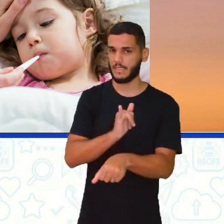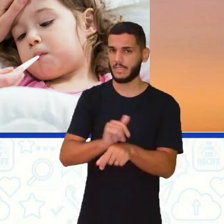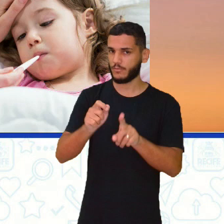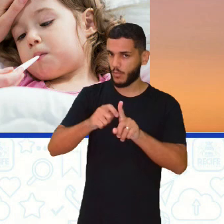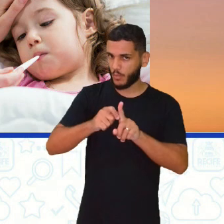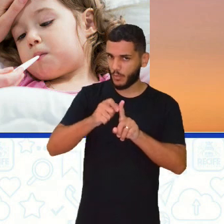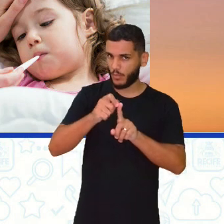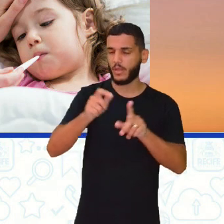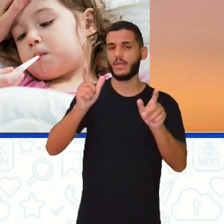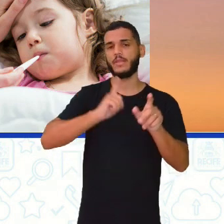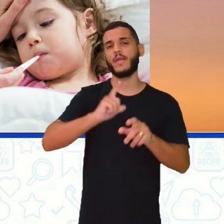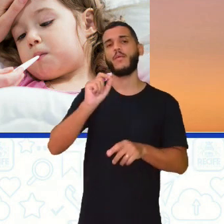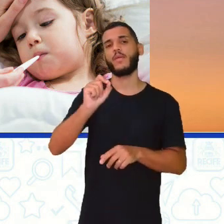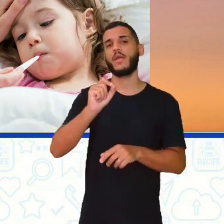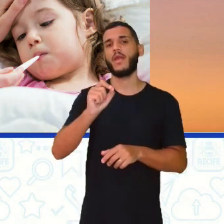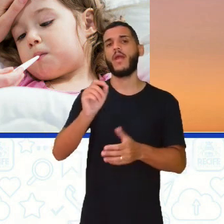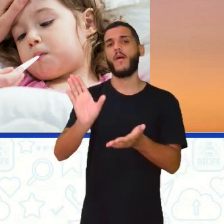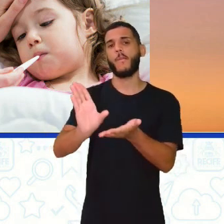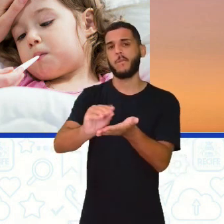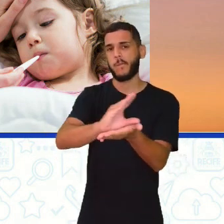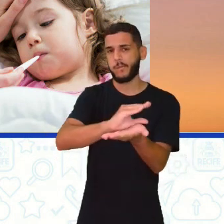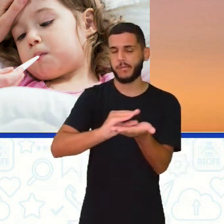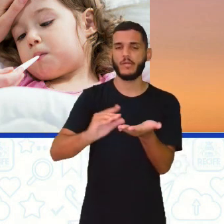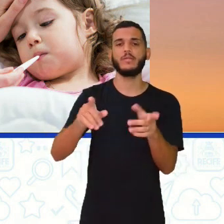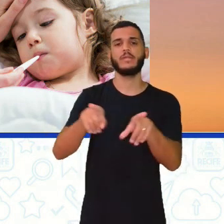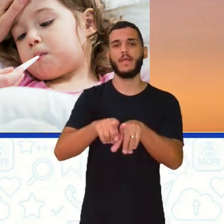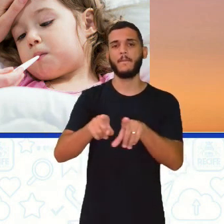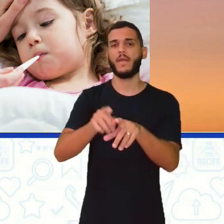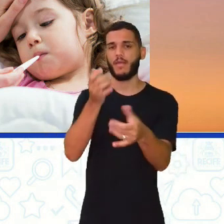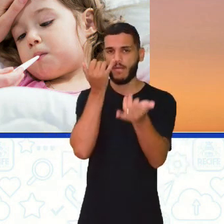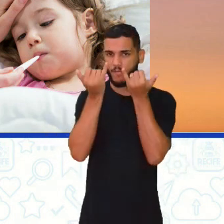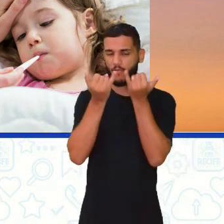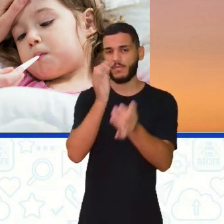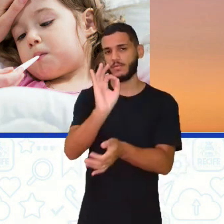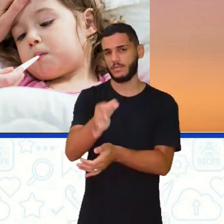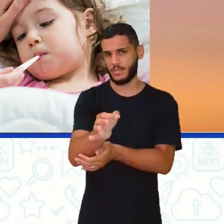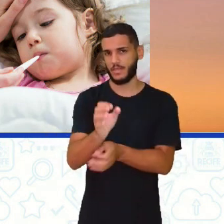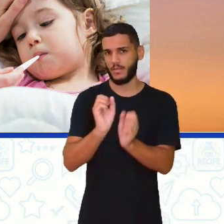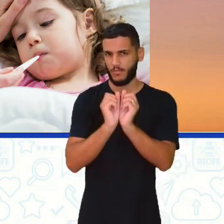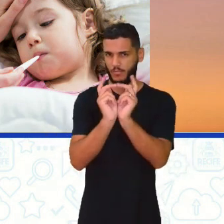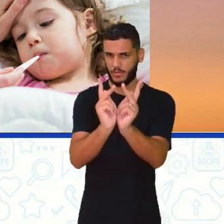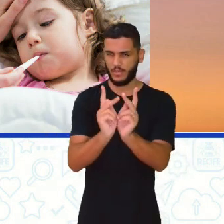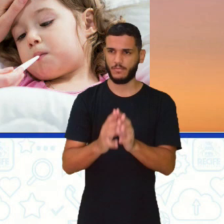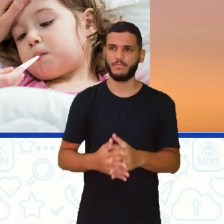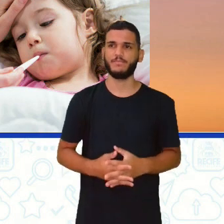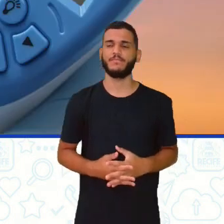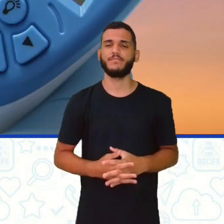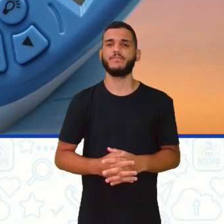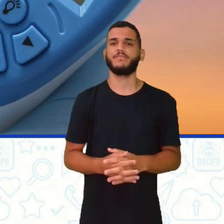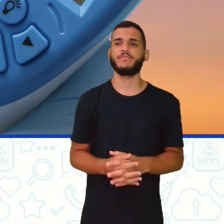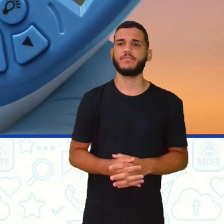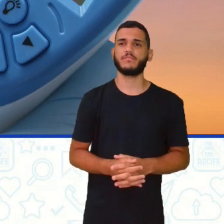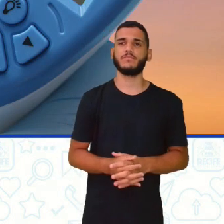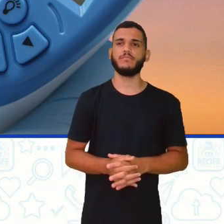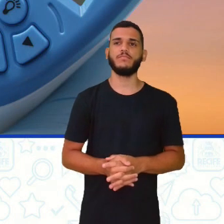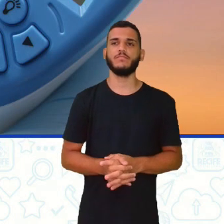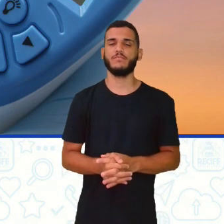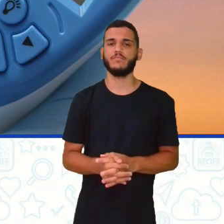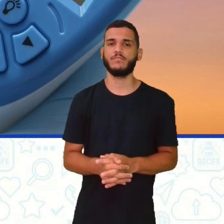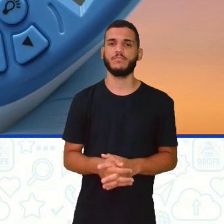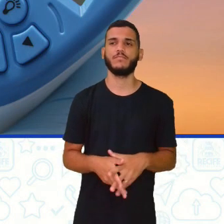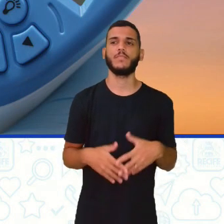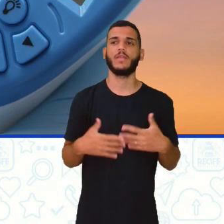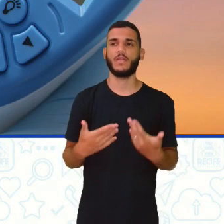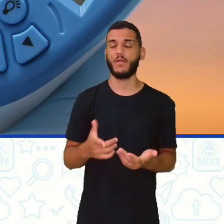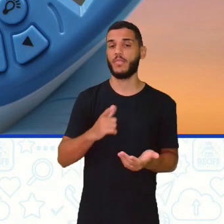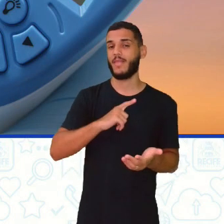nós temos aí esse dado, essa informação mais precisa. Não é isso? E aí a gente vai ver que